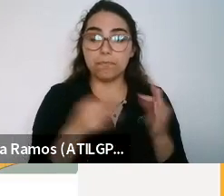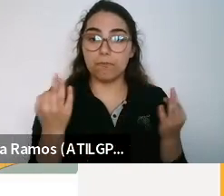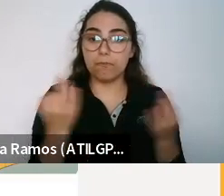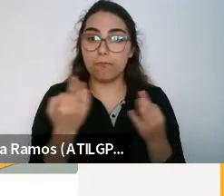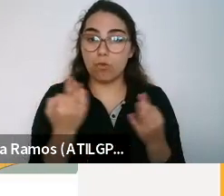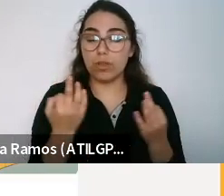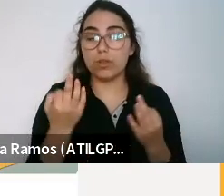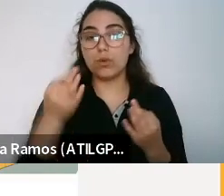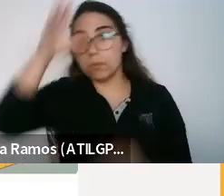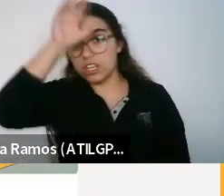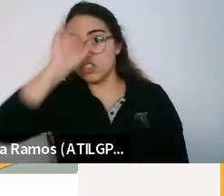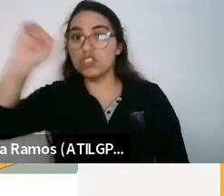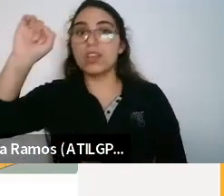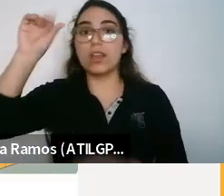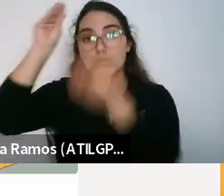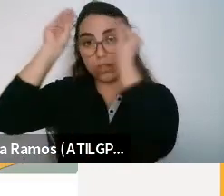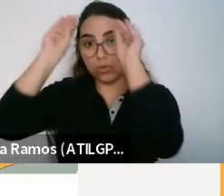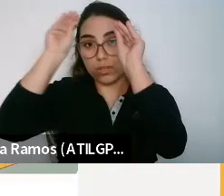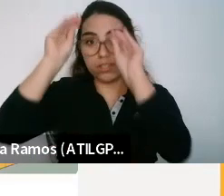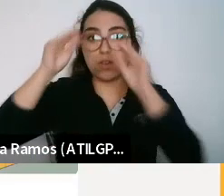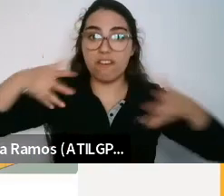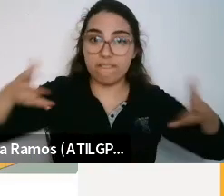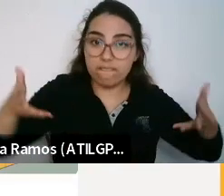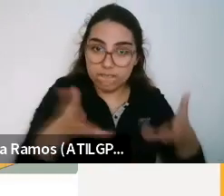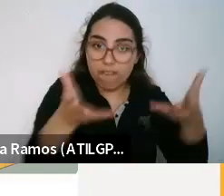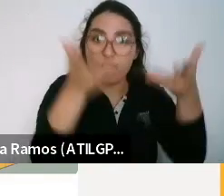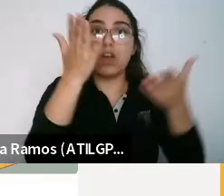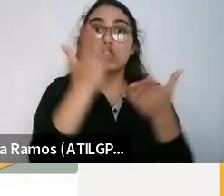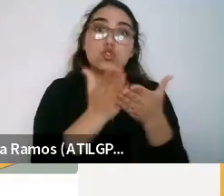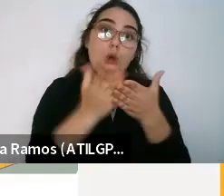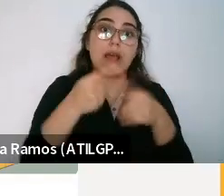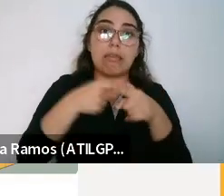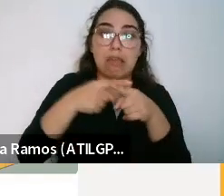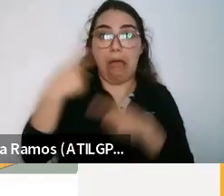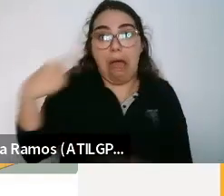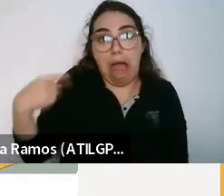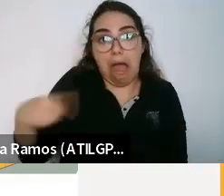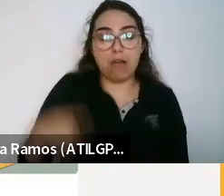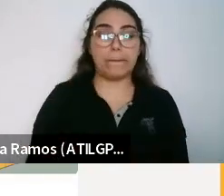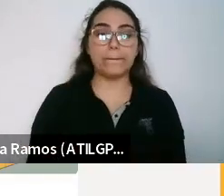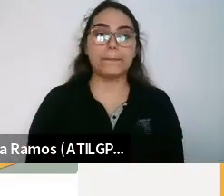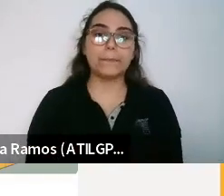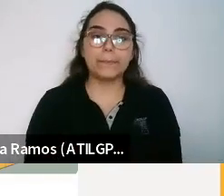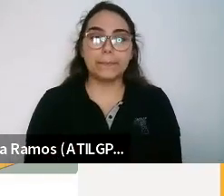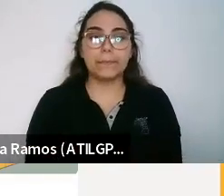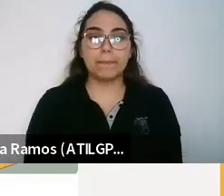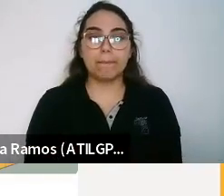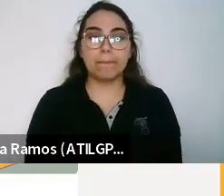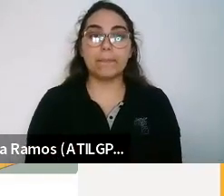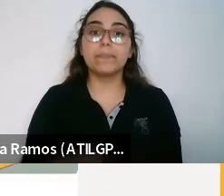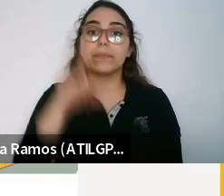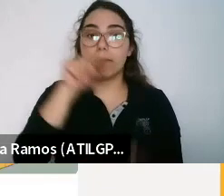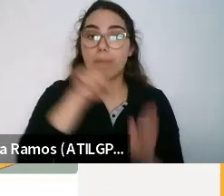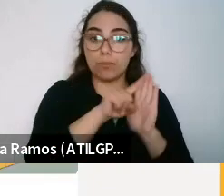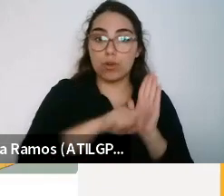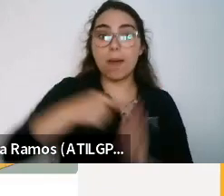Ministério da Educação e foi uma oferta para todas as escolas que manifestassem interesse. Existe também o programa Eu